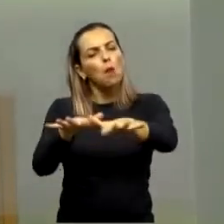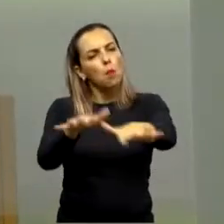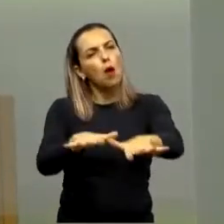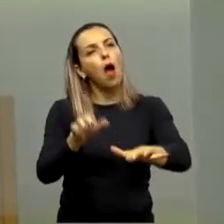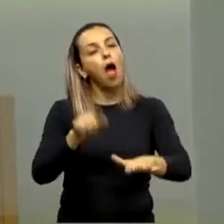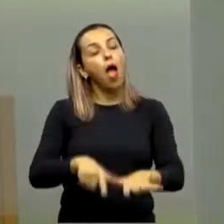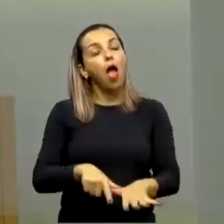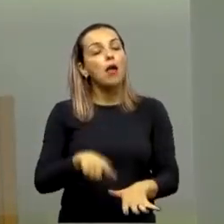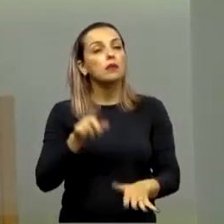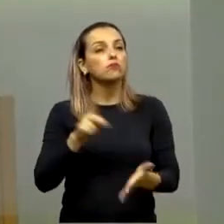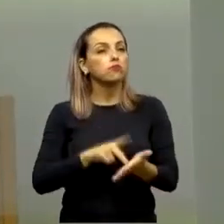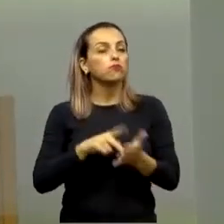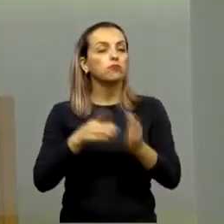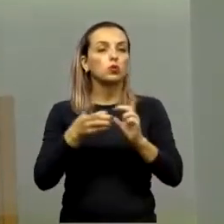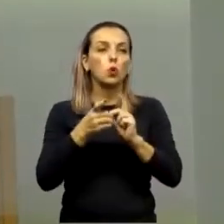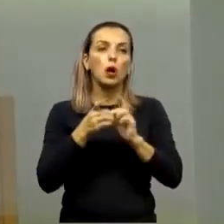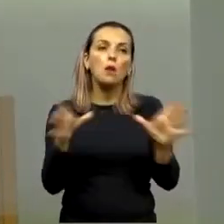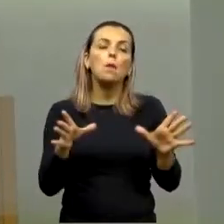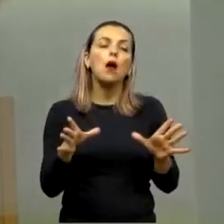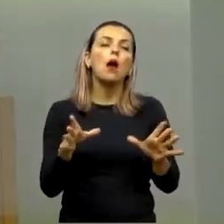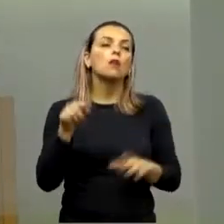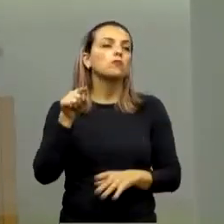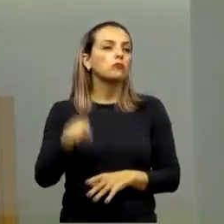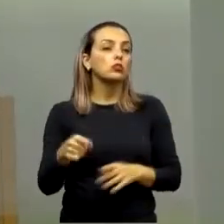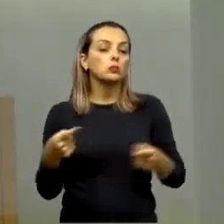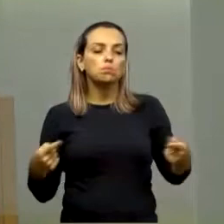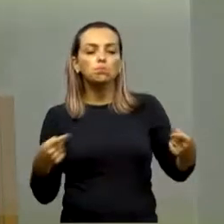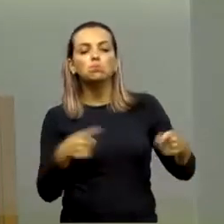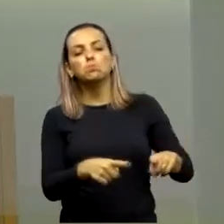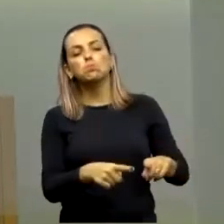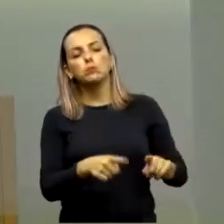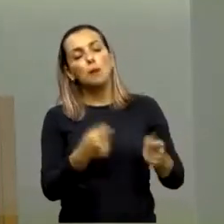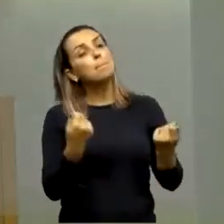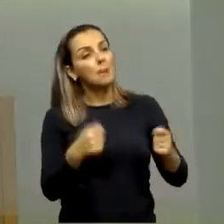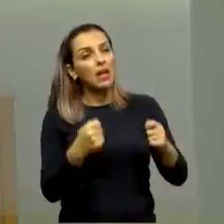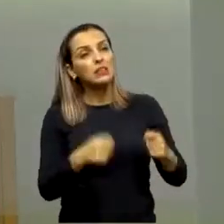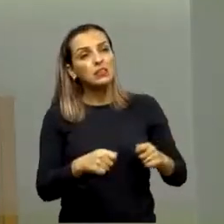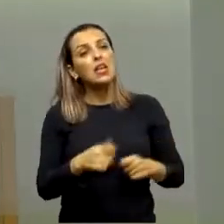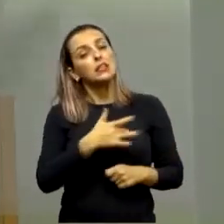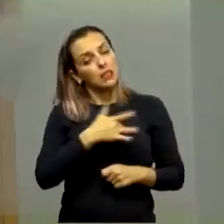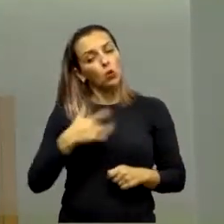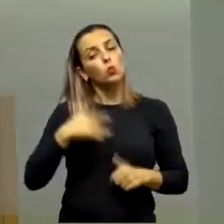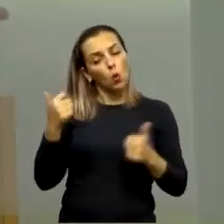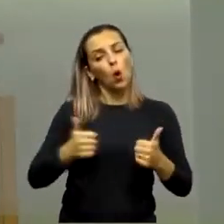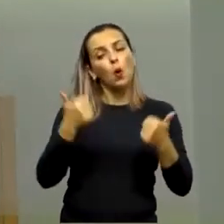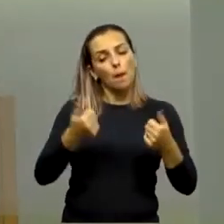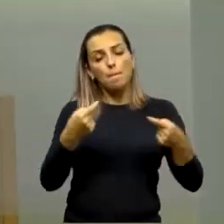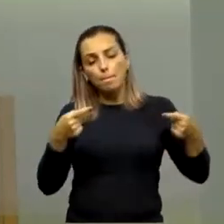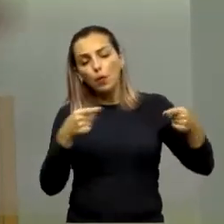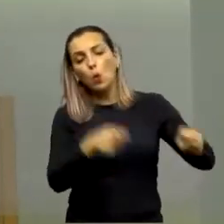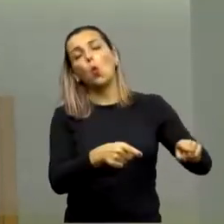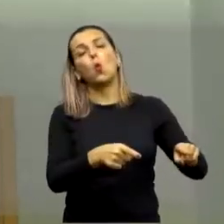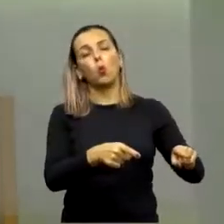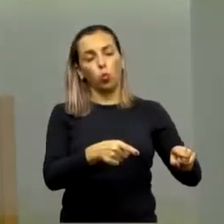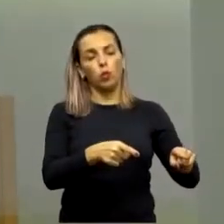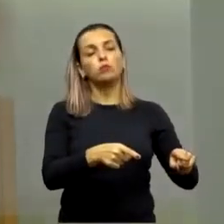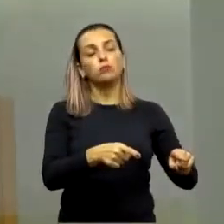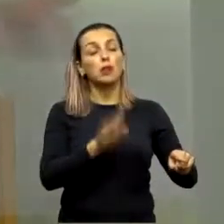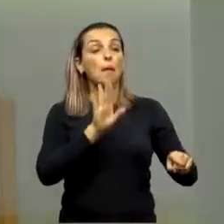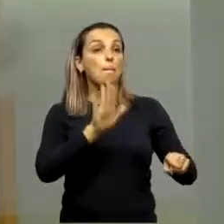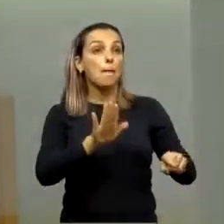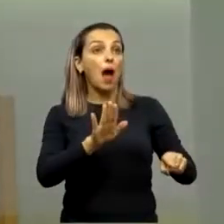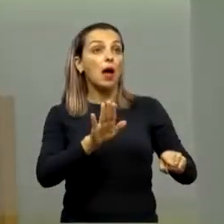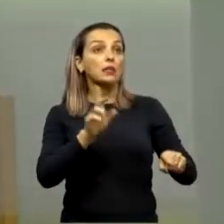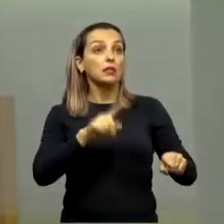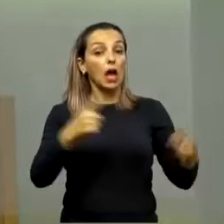faz parte da da Democracia você vocês eu contrário tem que ter é saudável você você se eu posição Mas